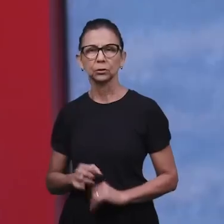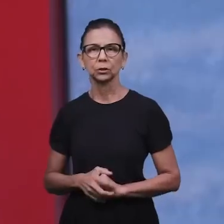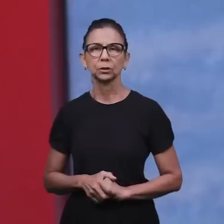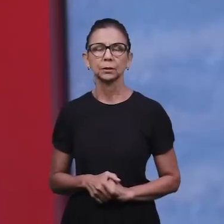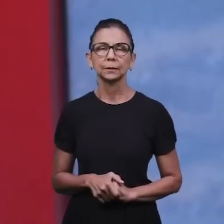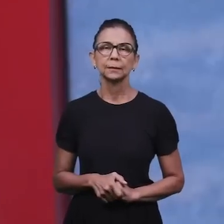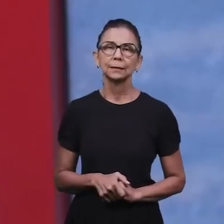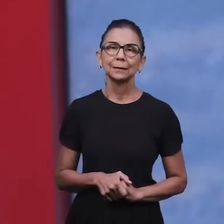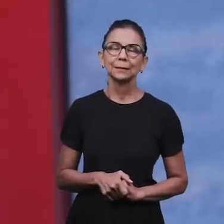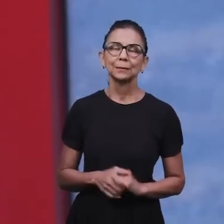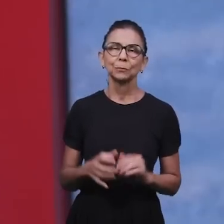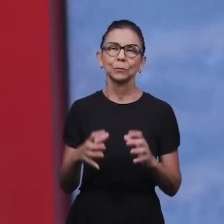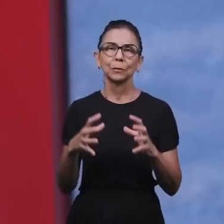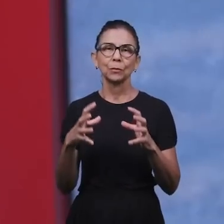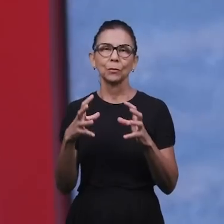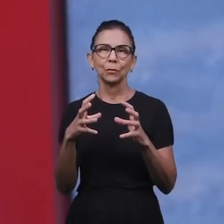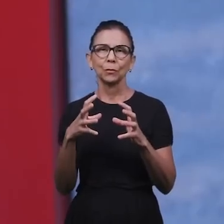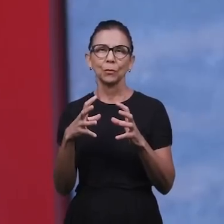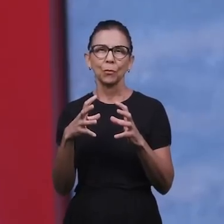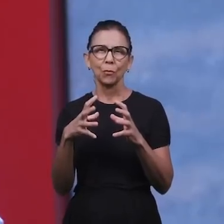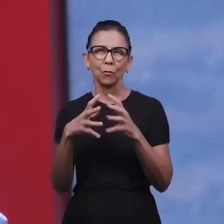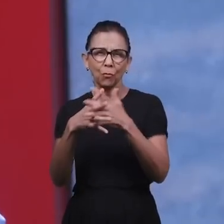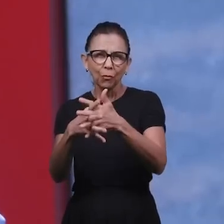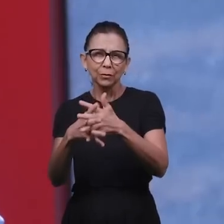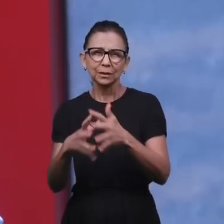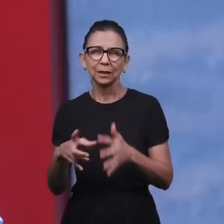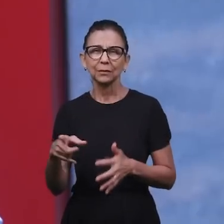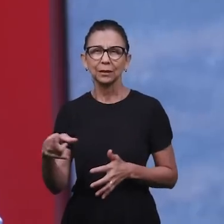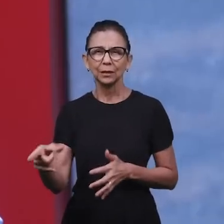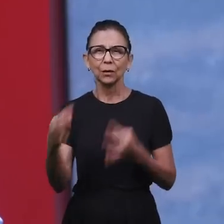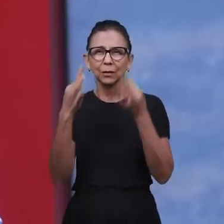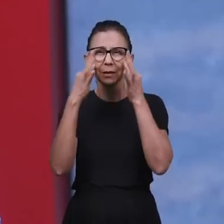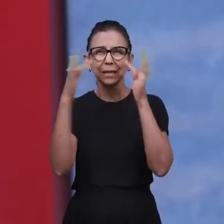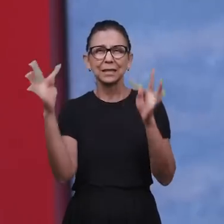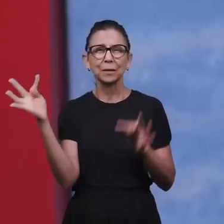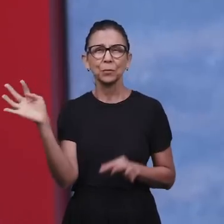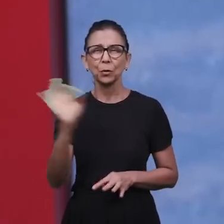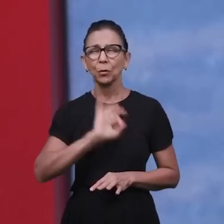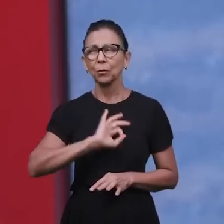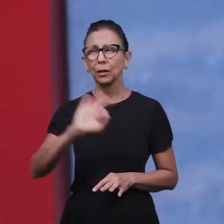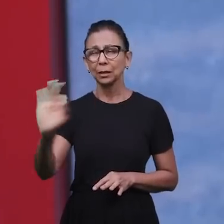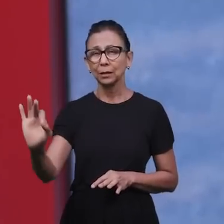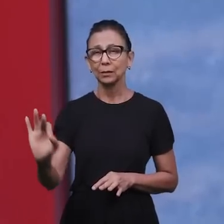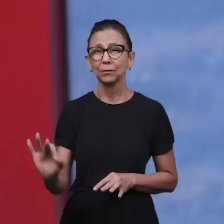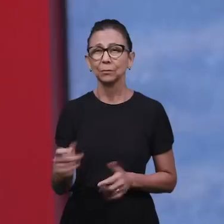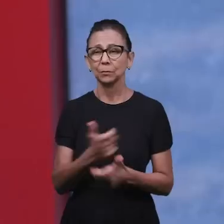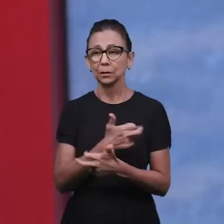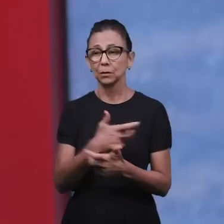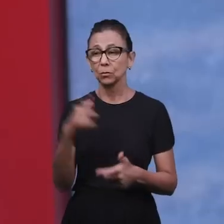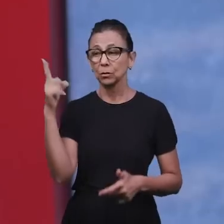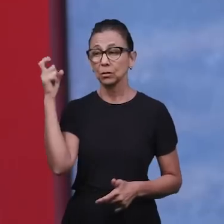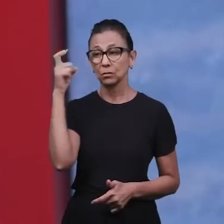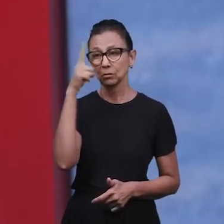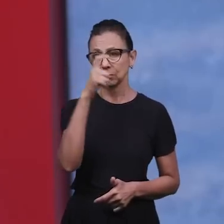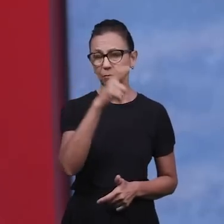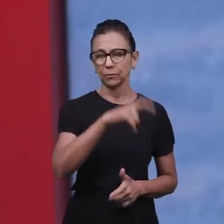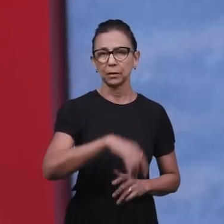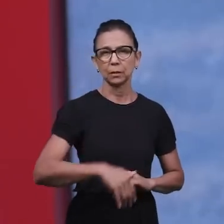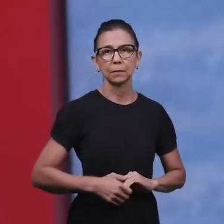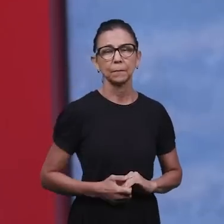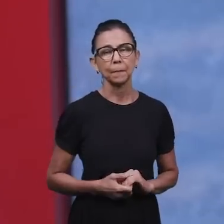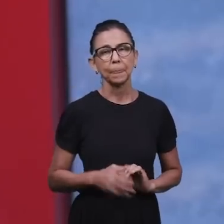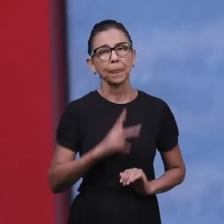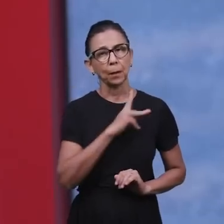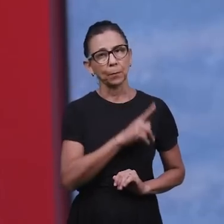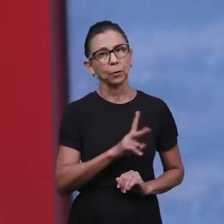testemunho, estava causando dificuldade no meio da igreja. E ele continua dizendo, e se alguém cuida saber de alguma